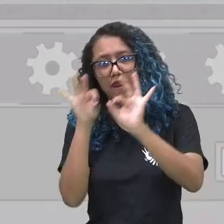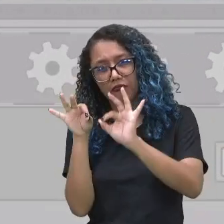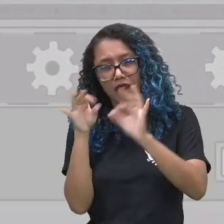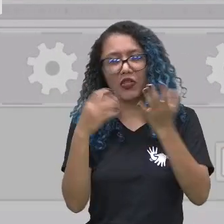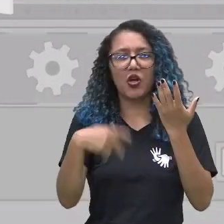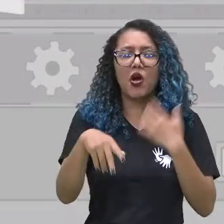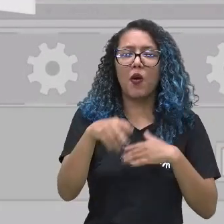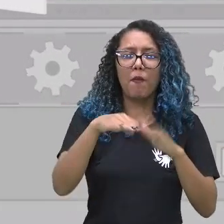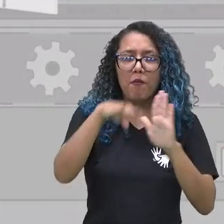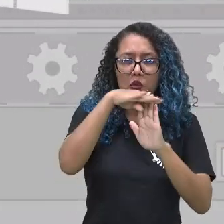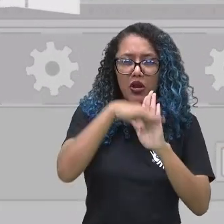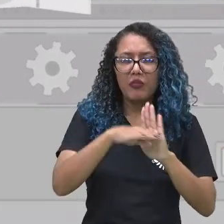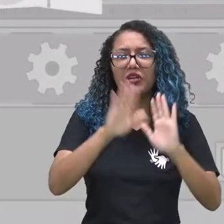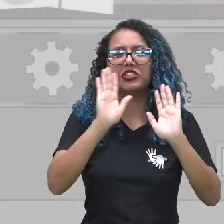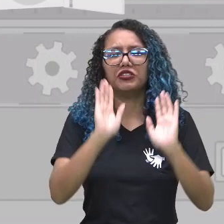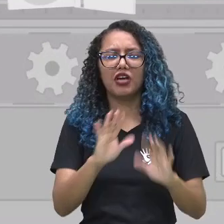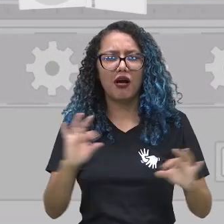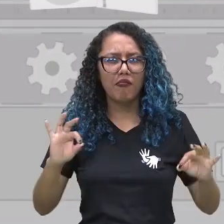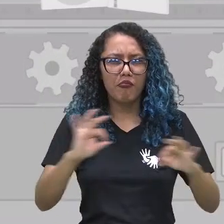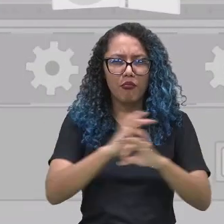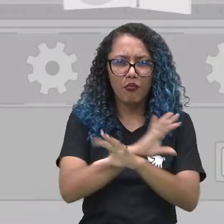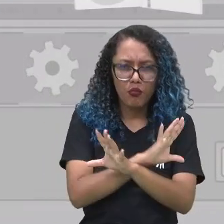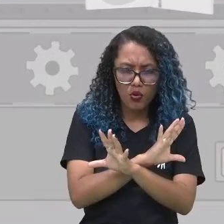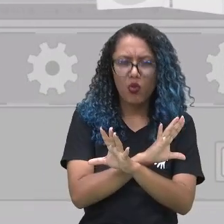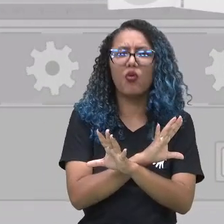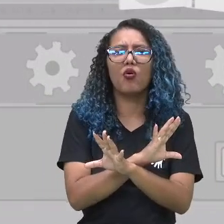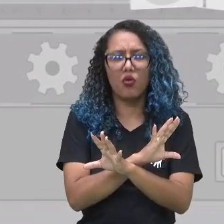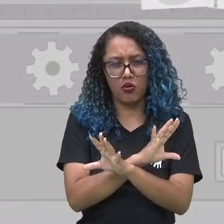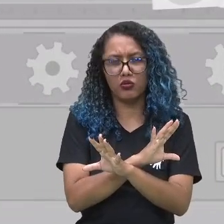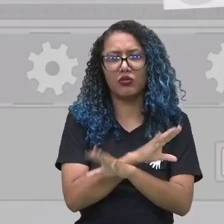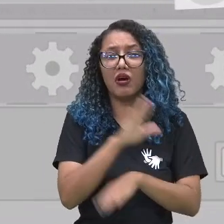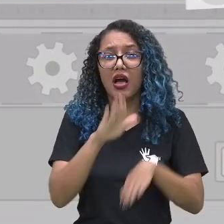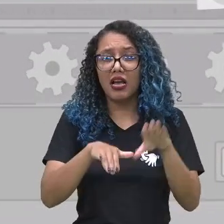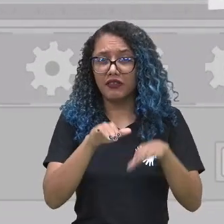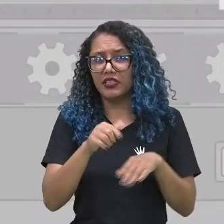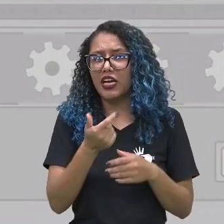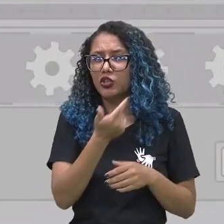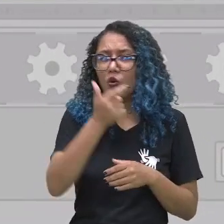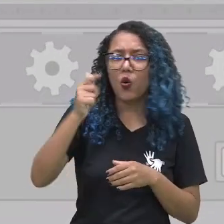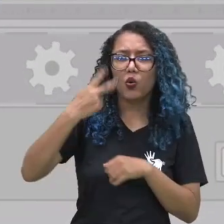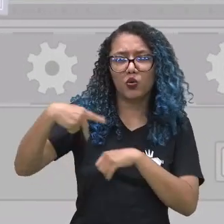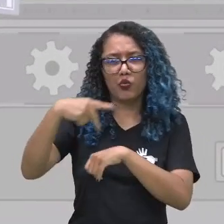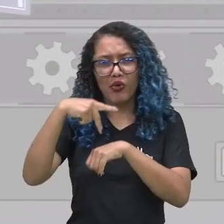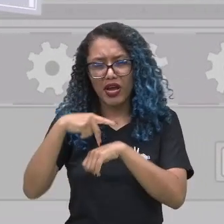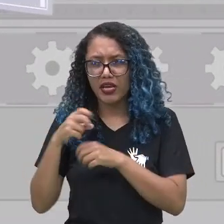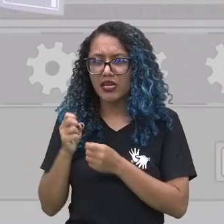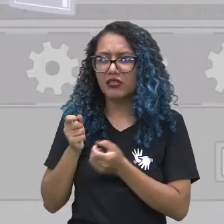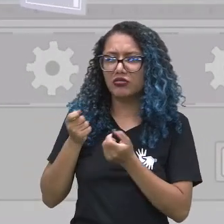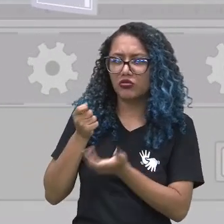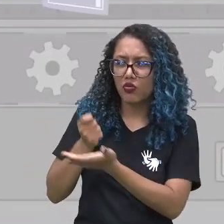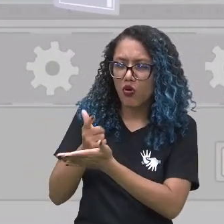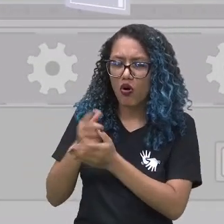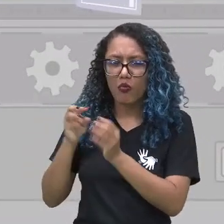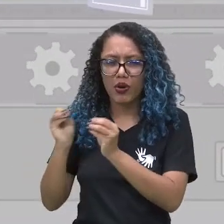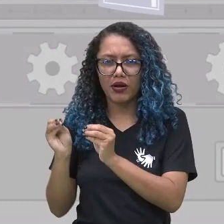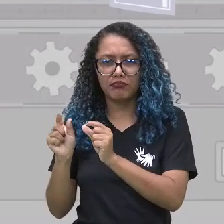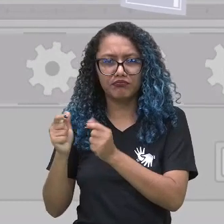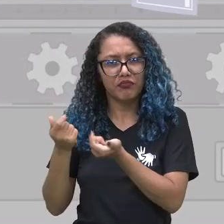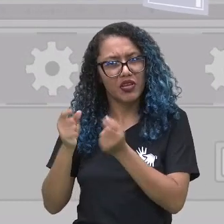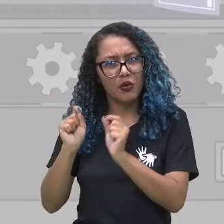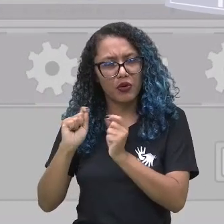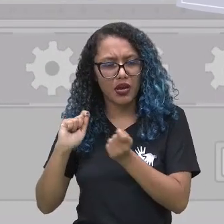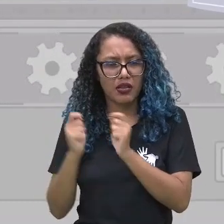enlatados, que são programas que são comprados, né, os direitos de outros países, e você assiste, e você vai